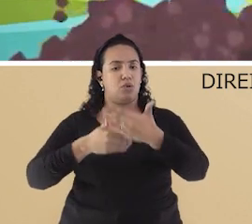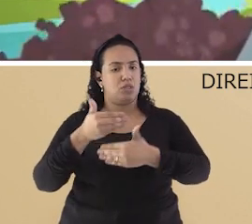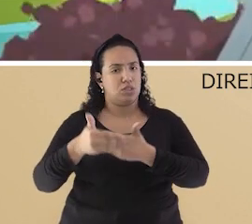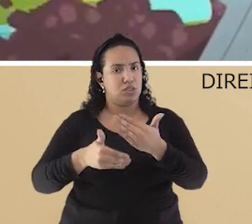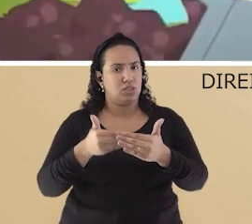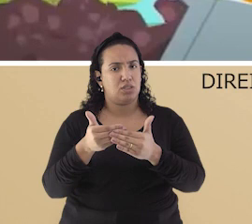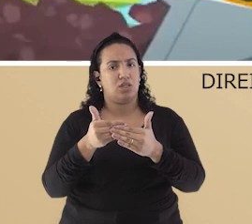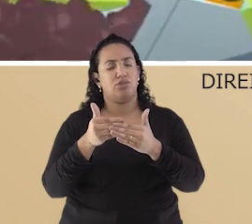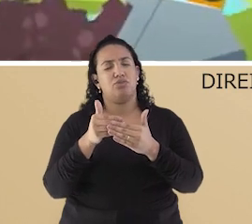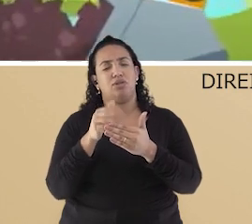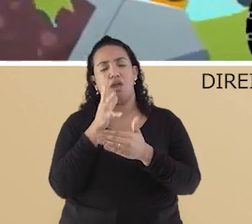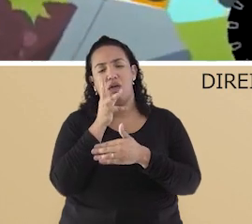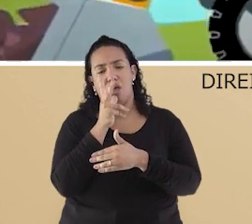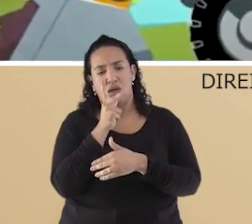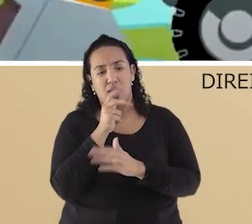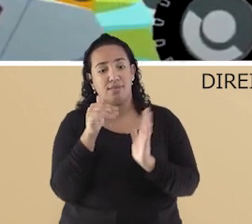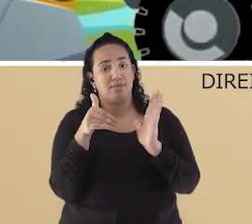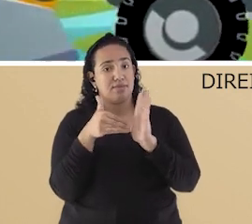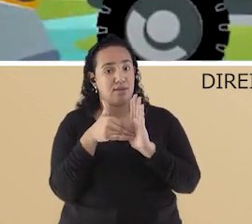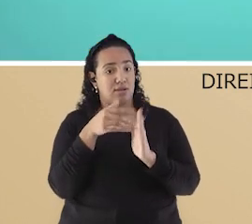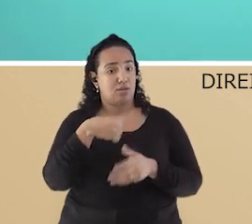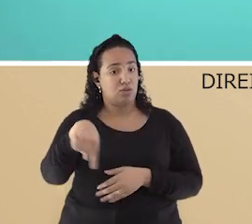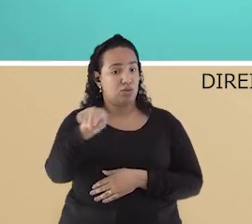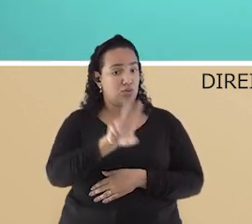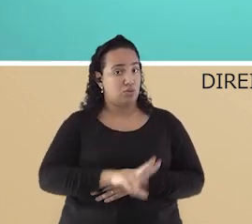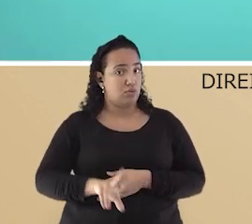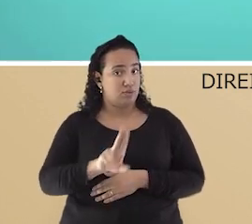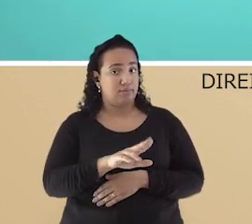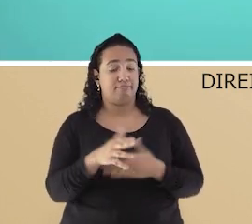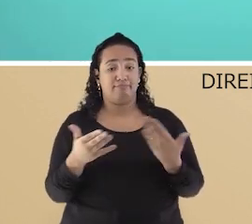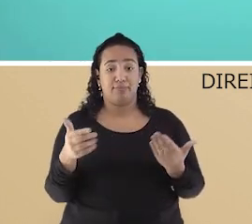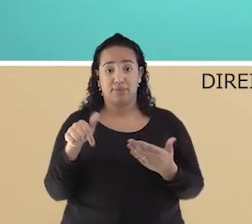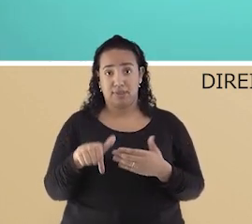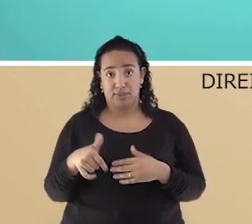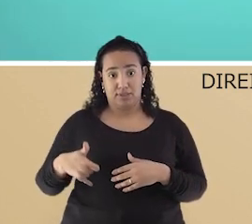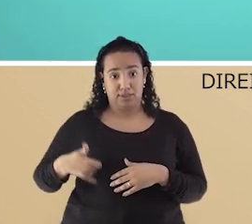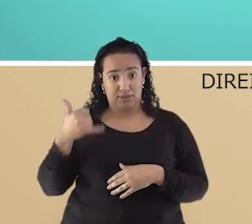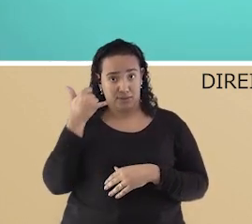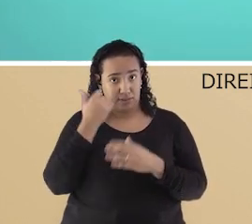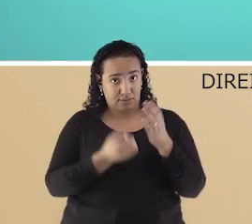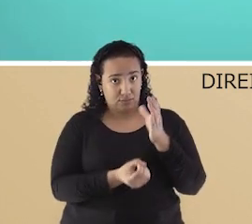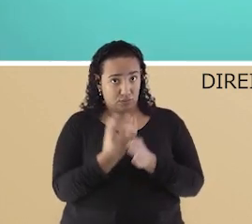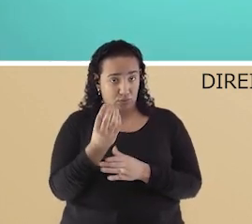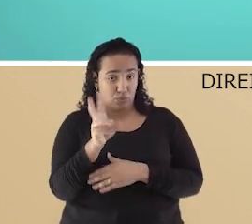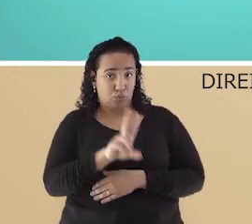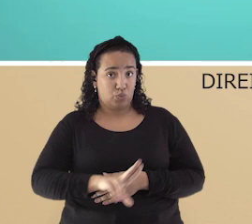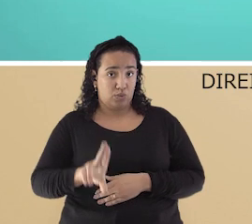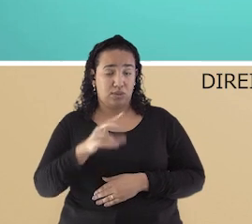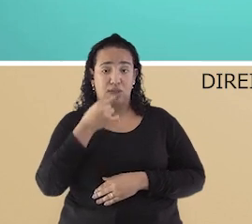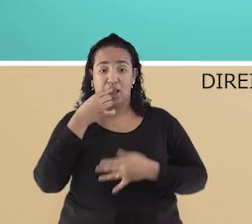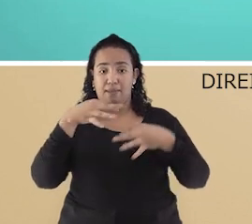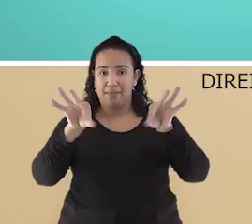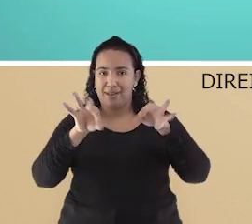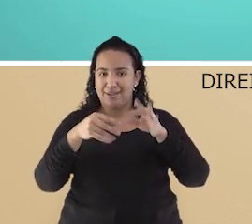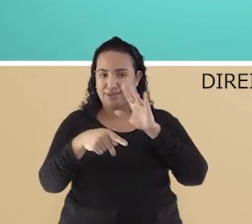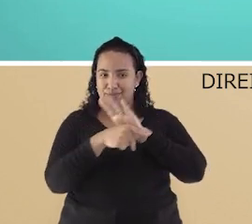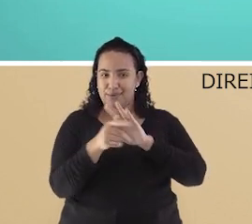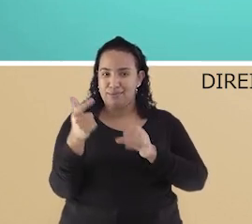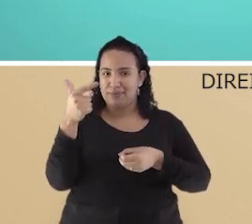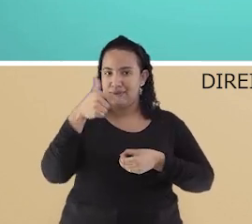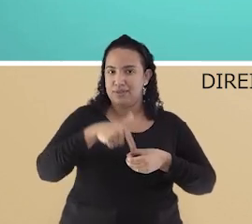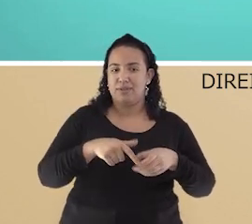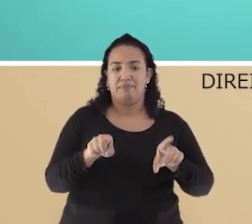processo de transformação até chegar em nossas mãos. Para produzir o celular, são usados o plástico, que vem do petróleo, e também